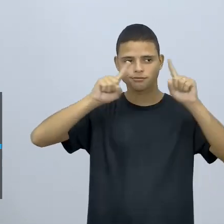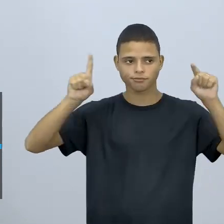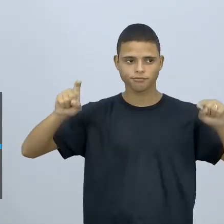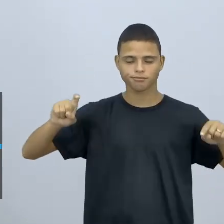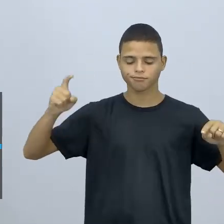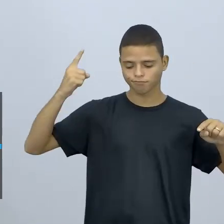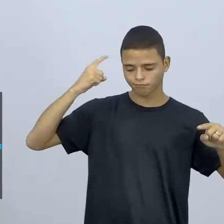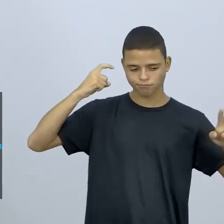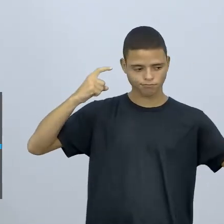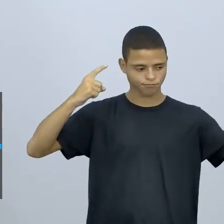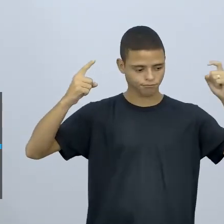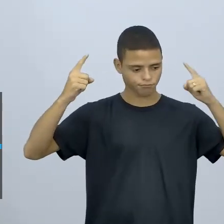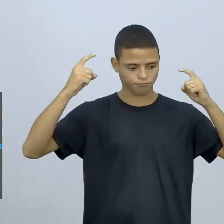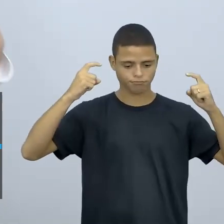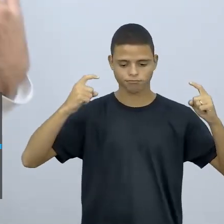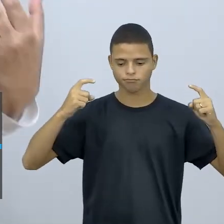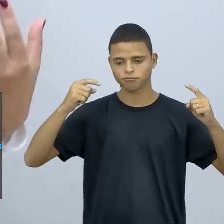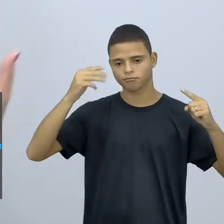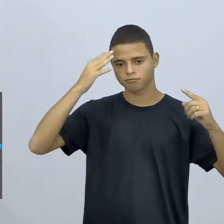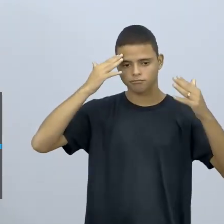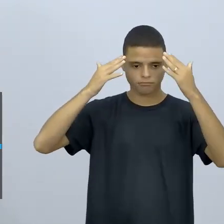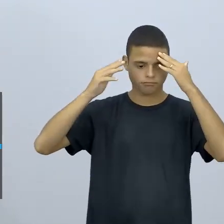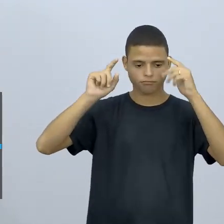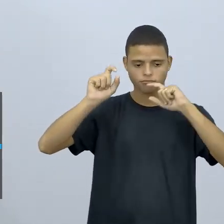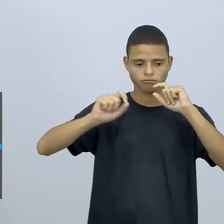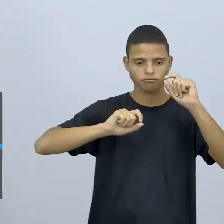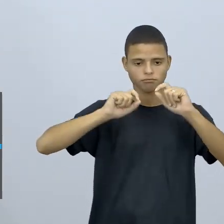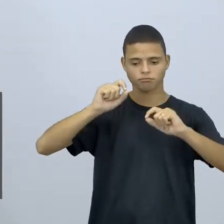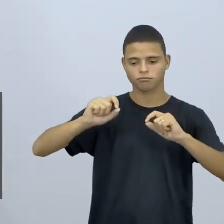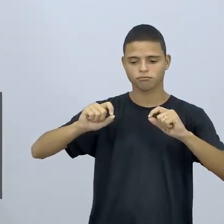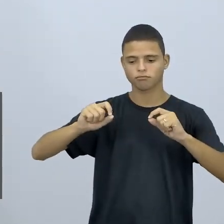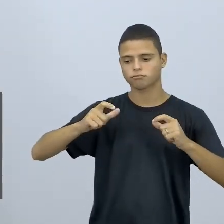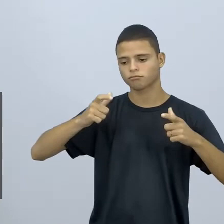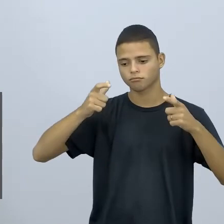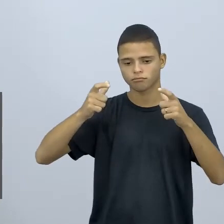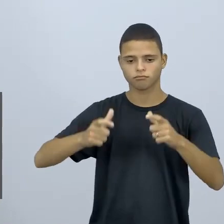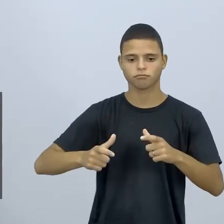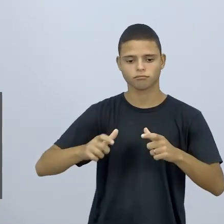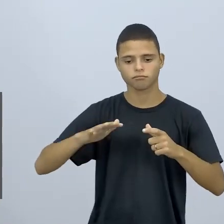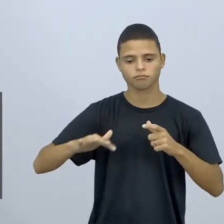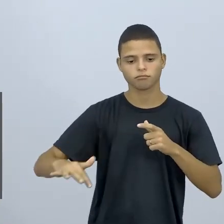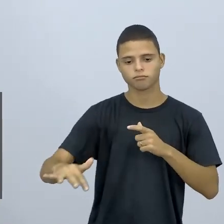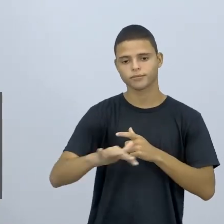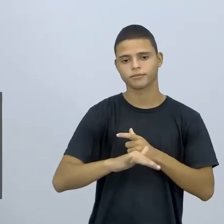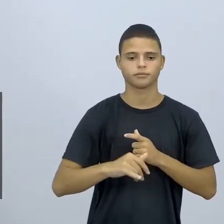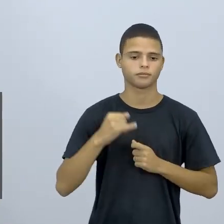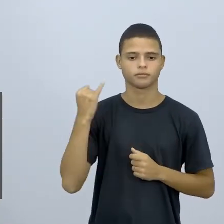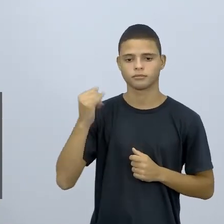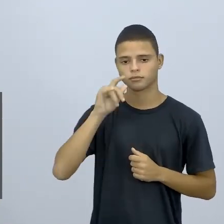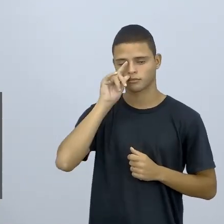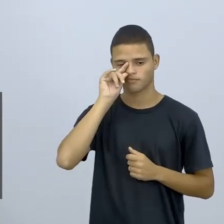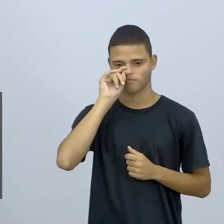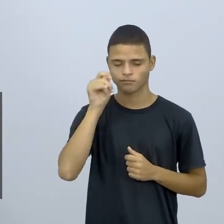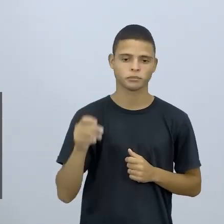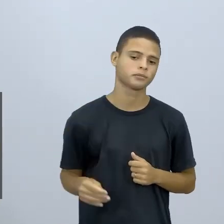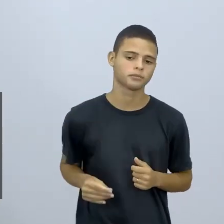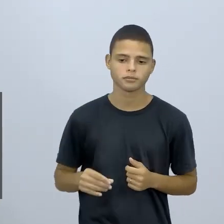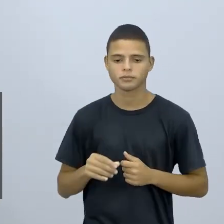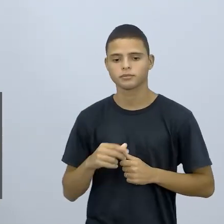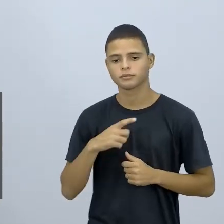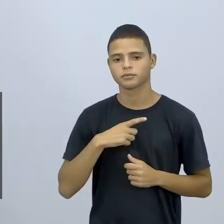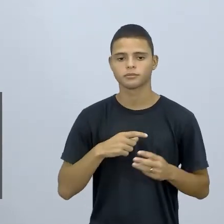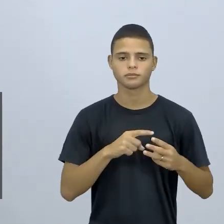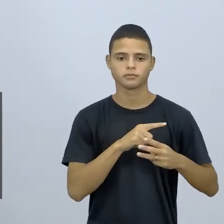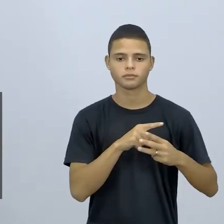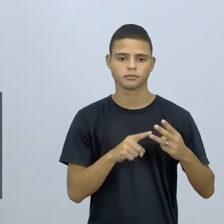mundo começar a se direcionar e reconhecer o ambiente. Então isso é tudo muito importante. Tânia, olha só, temos